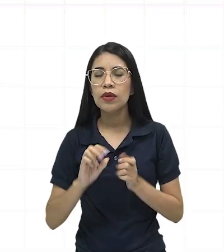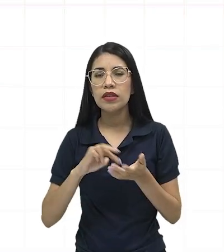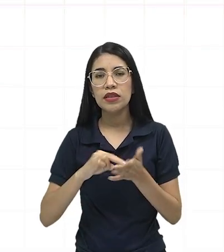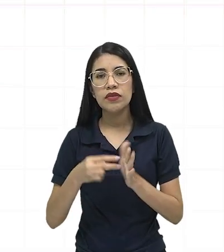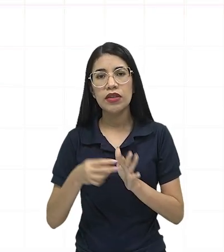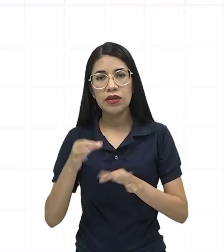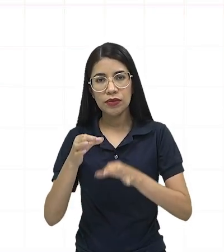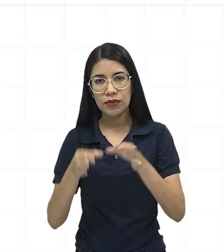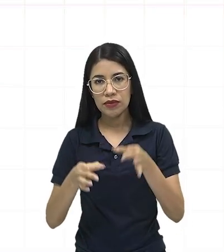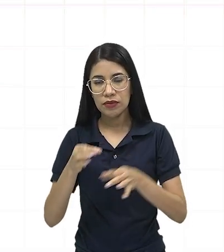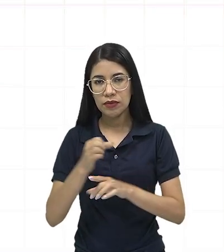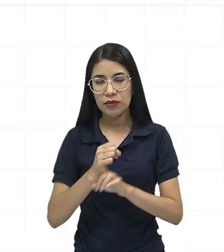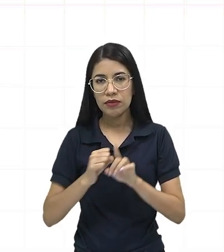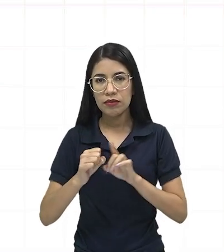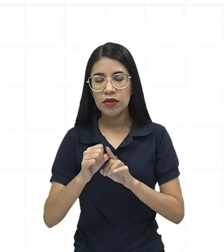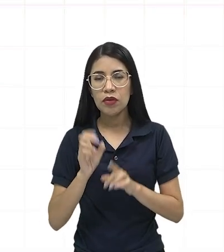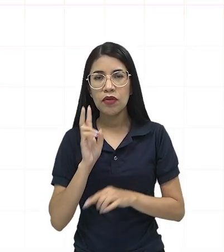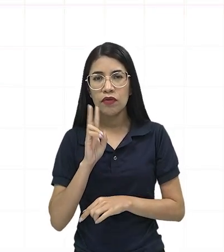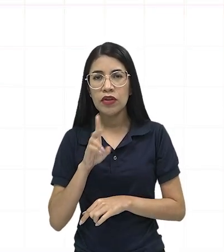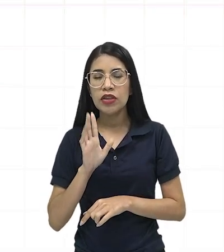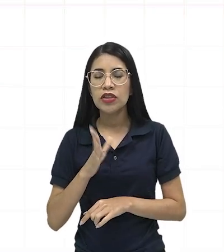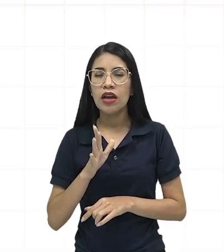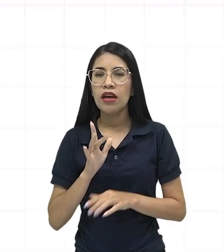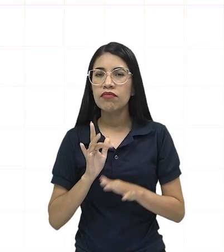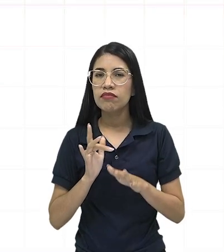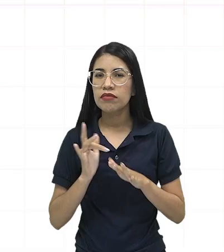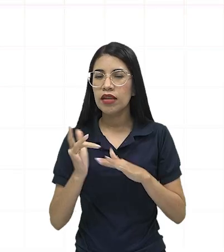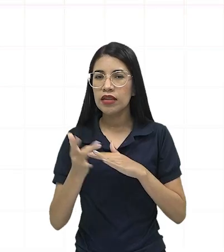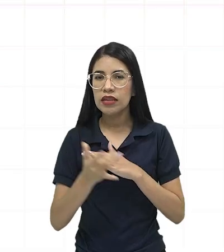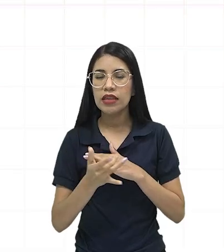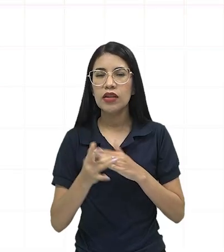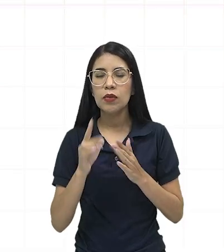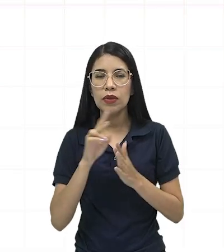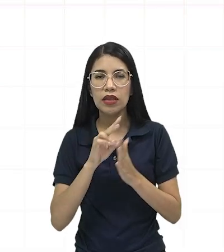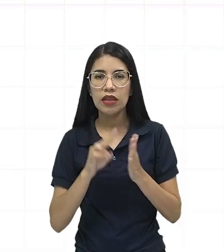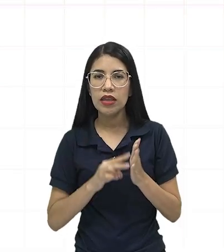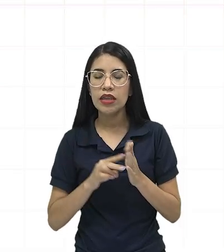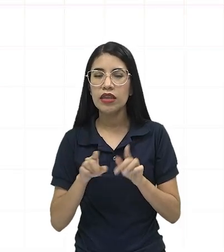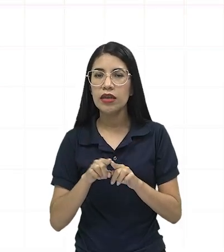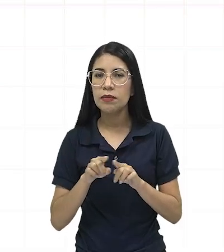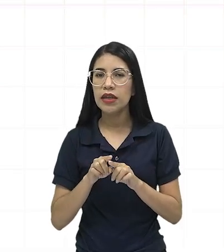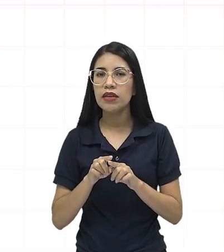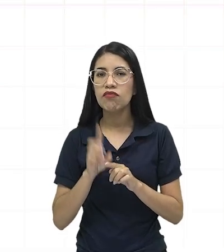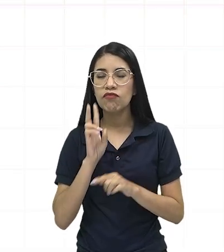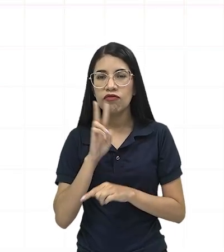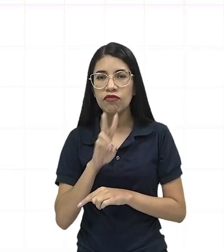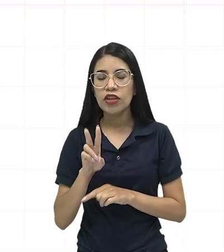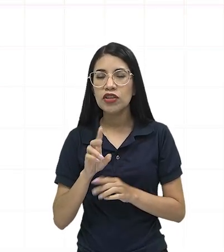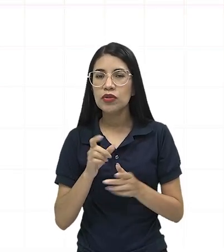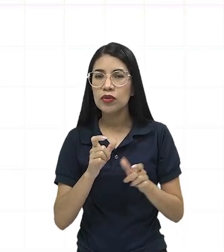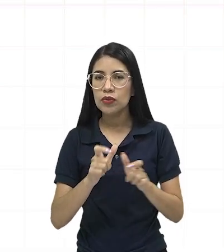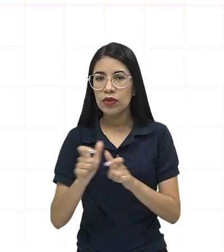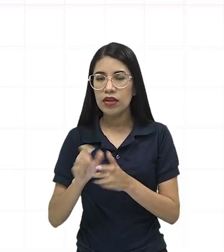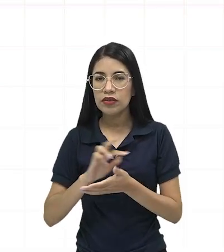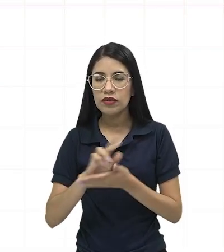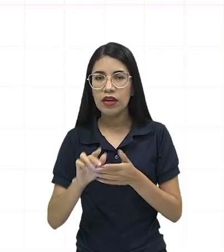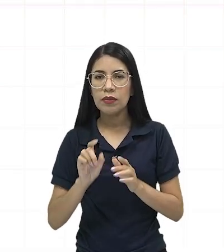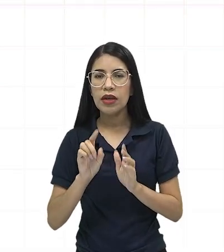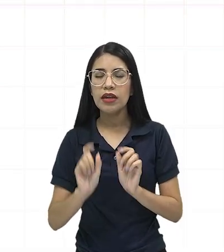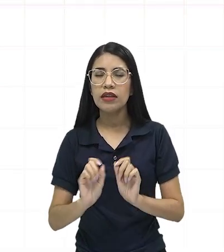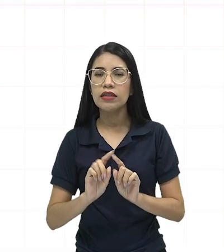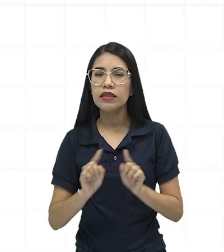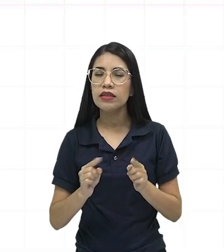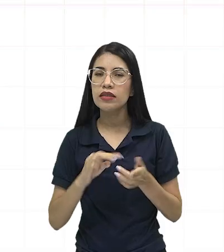justiça social? Eu vi já que saiu na mídia, eu li em algum lugar, eu escuto falar, mas o que é justiça